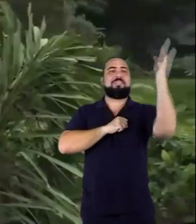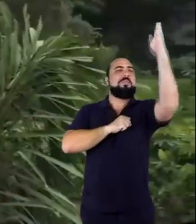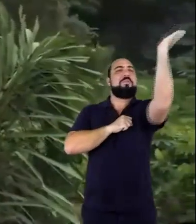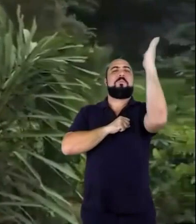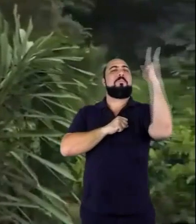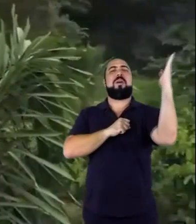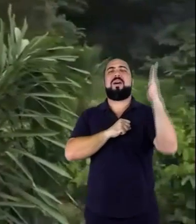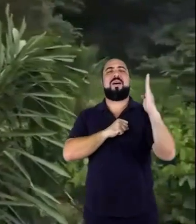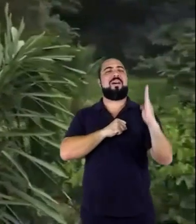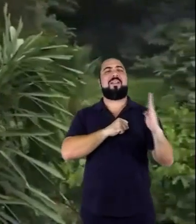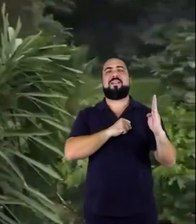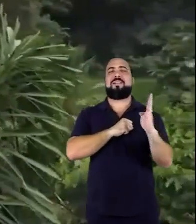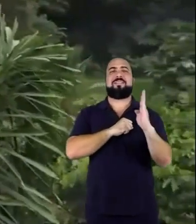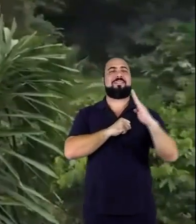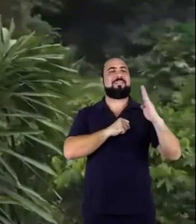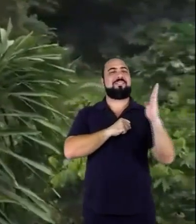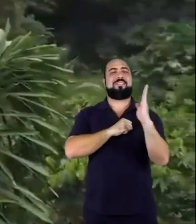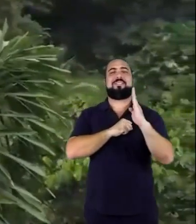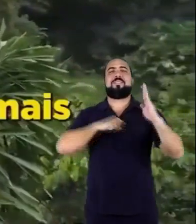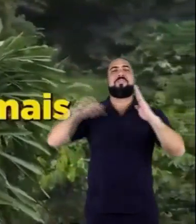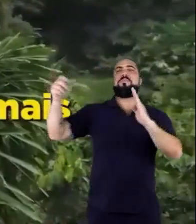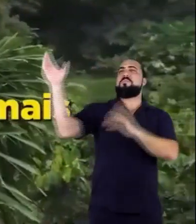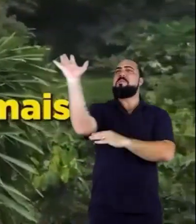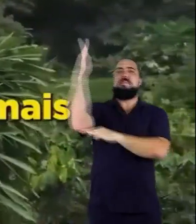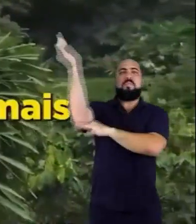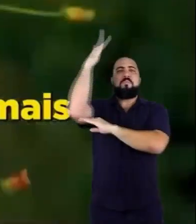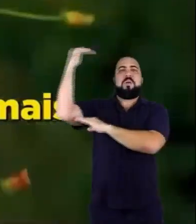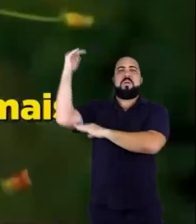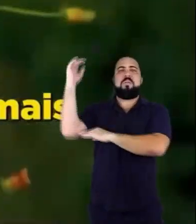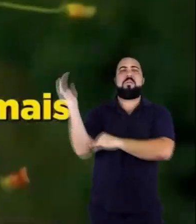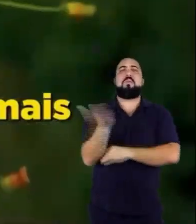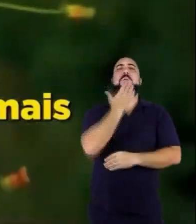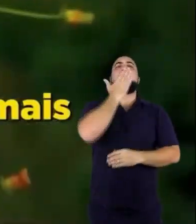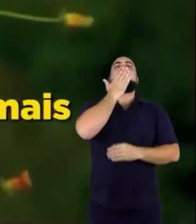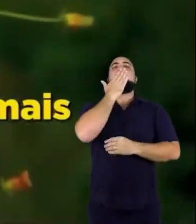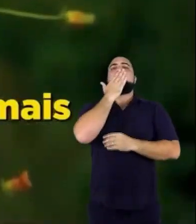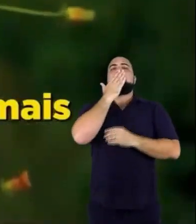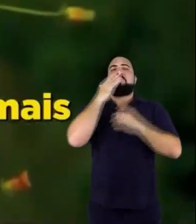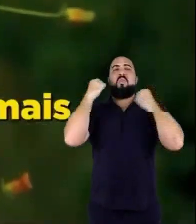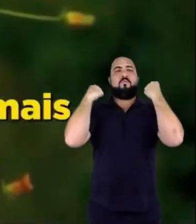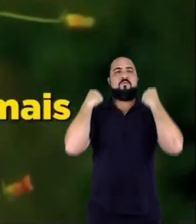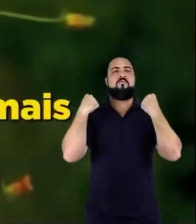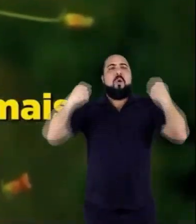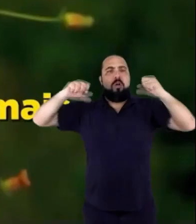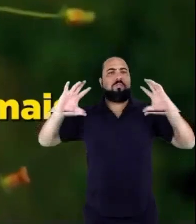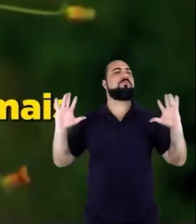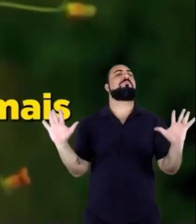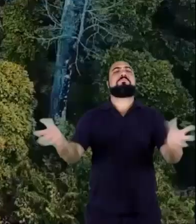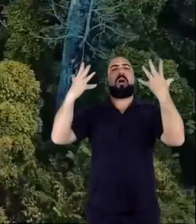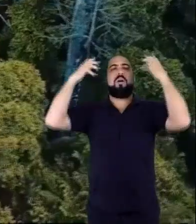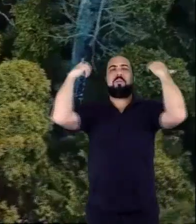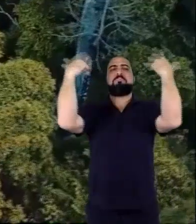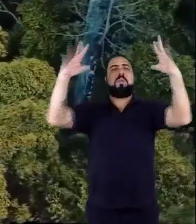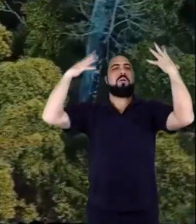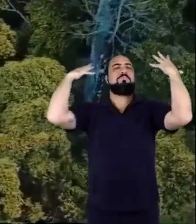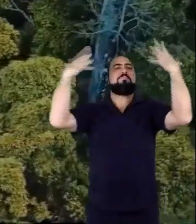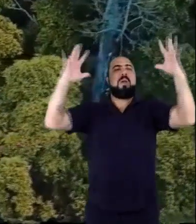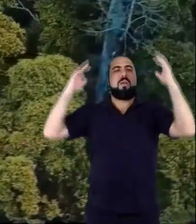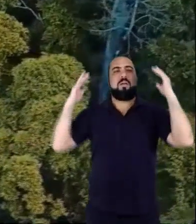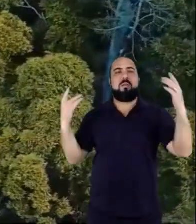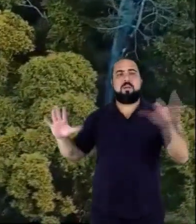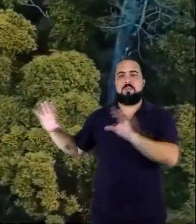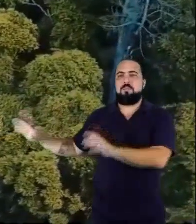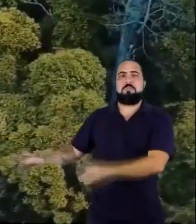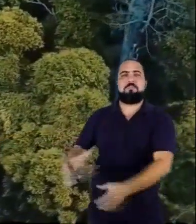que a terra mais garri teus risonhos e doos Campos tem mais flores